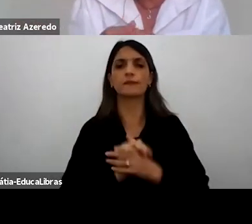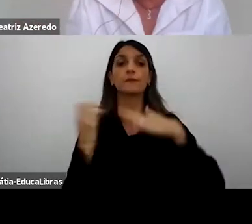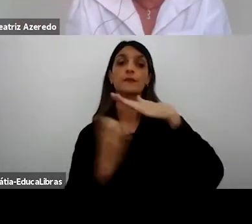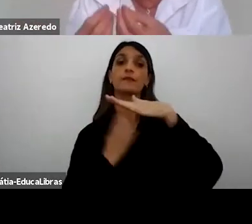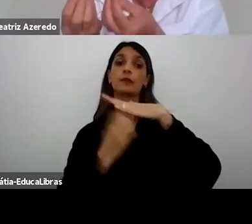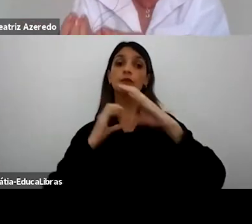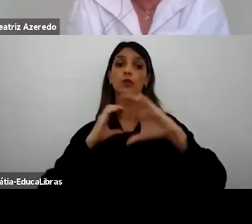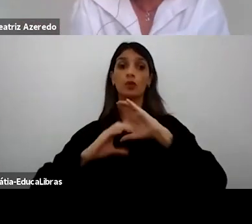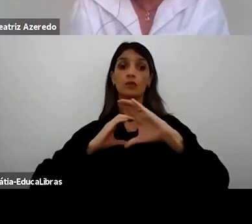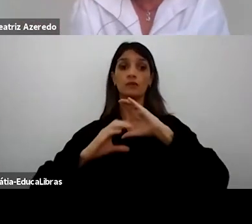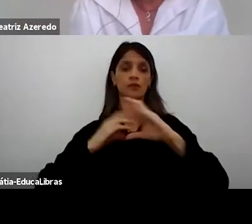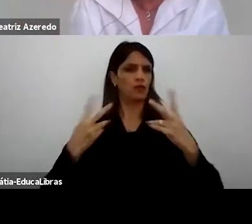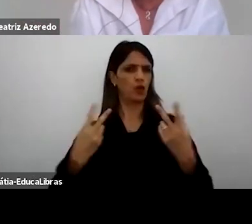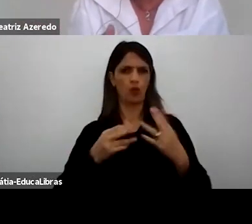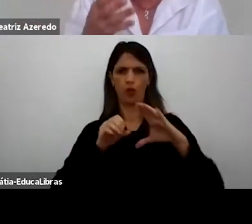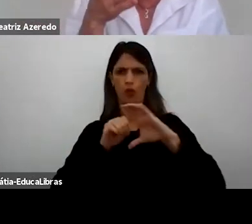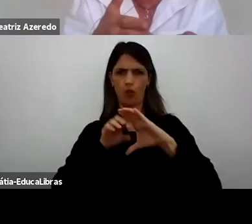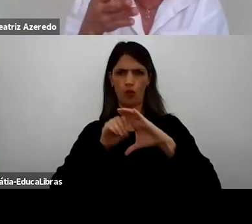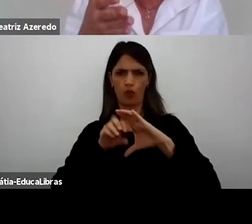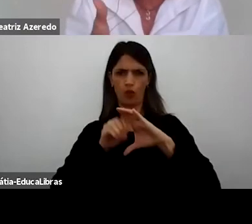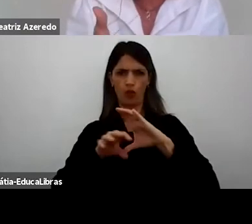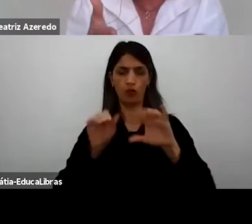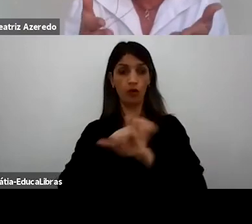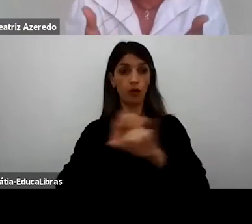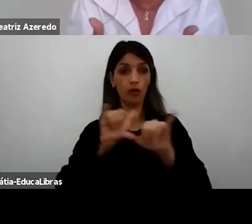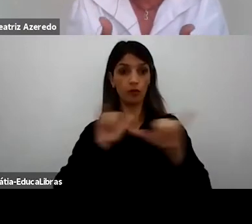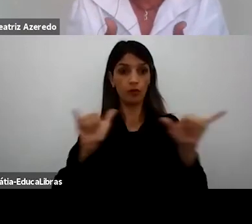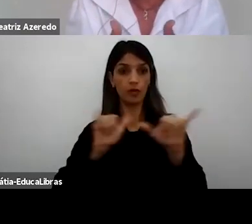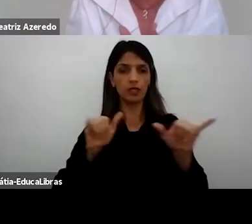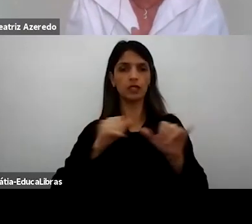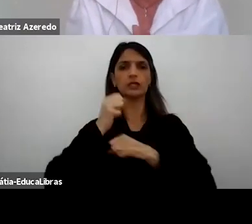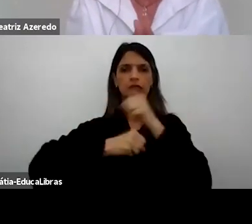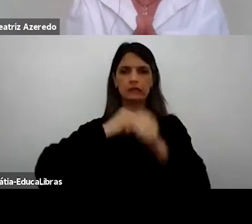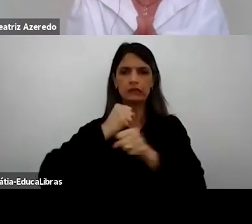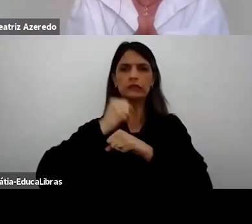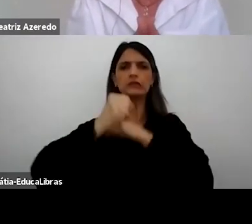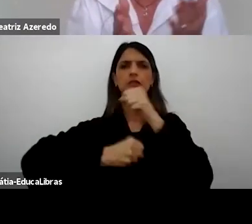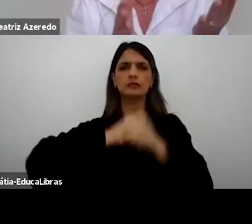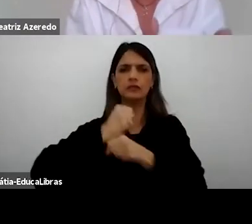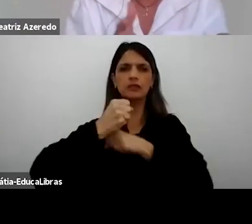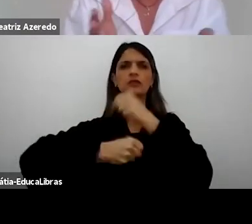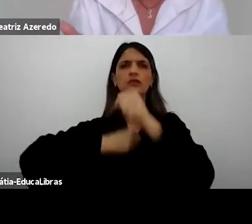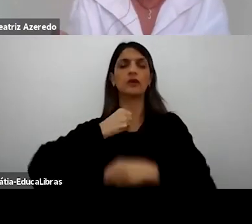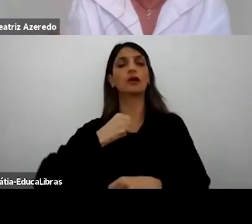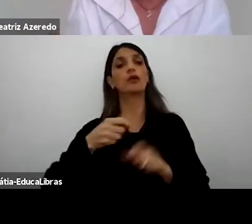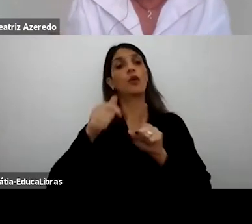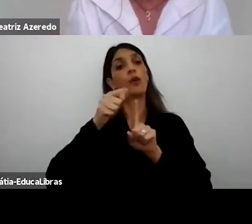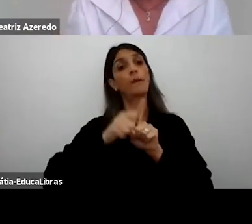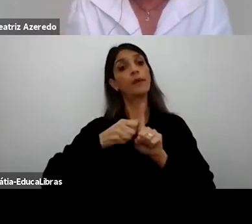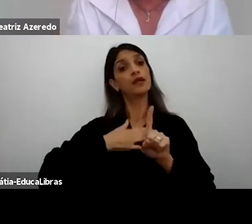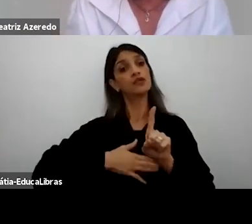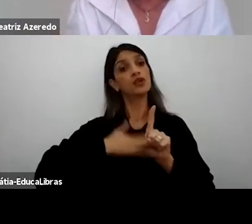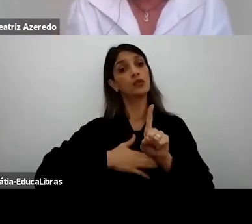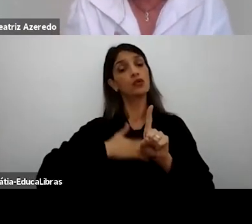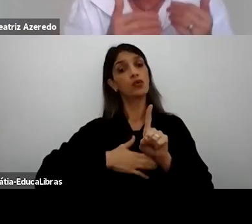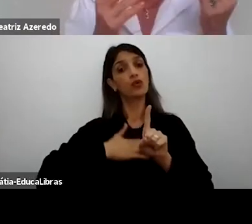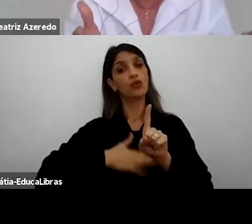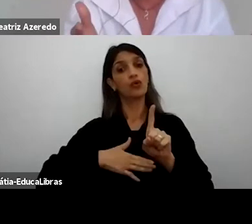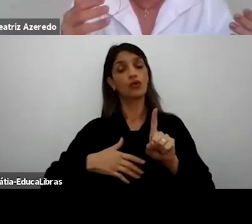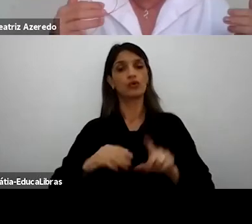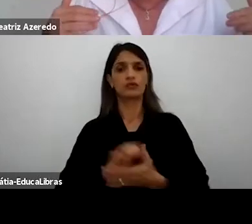comunicação como a Globo, com uma campanha dessa, né? Todo ano, né? No mês de agosto, a educação em massa tá na pauta,